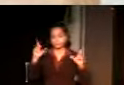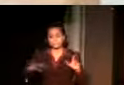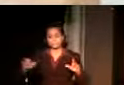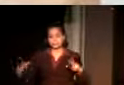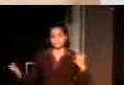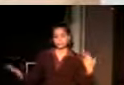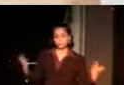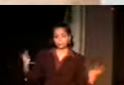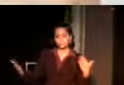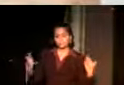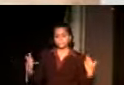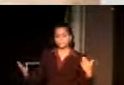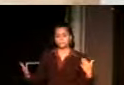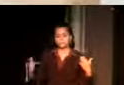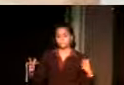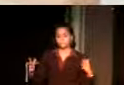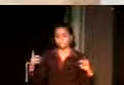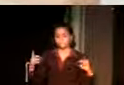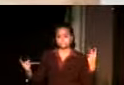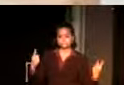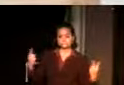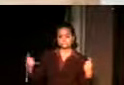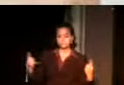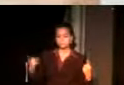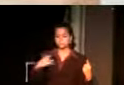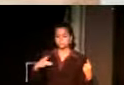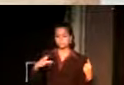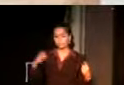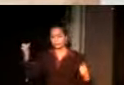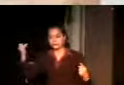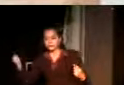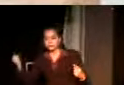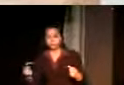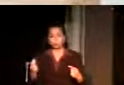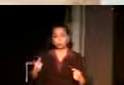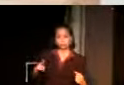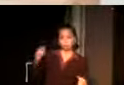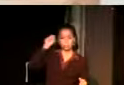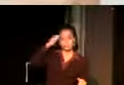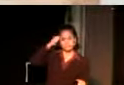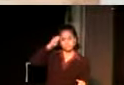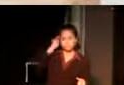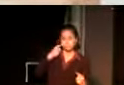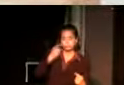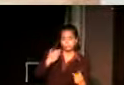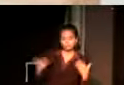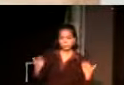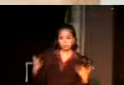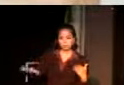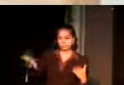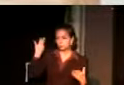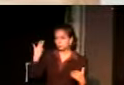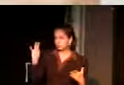qual dos dois é mais digno de Misericórdia o branquinho chorando ou pretinho chorando